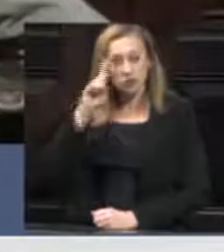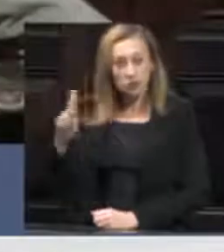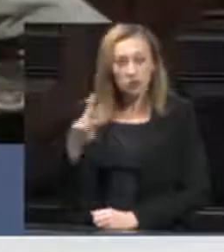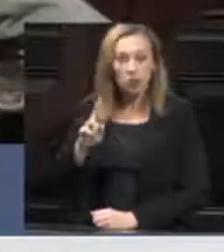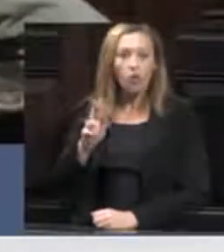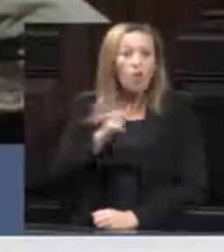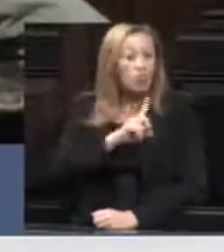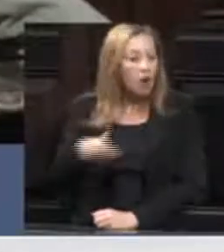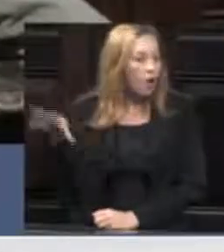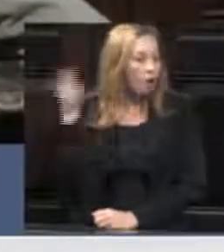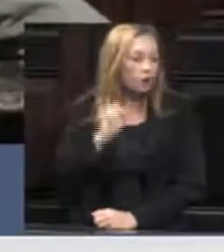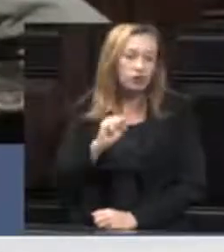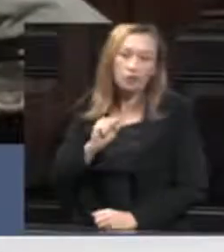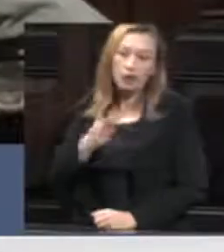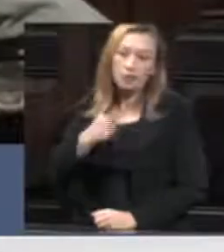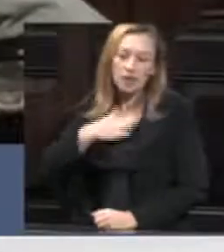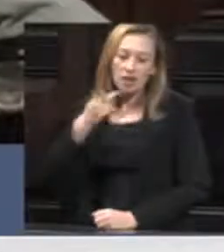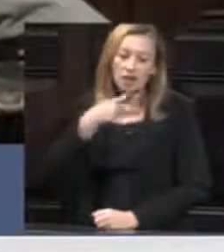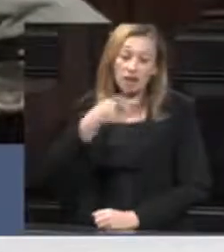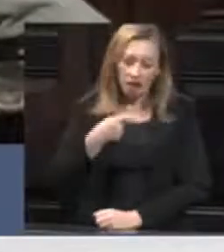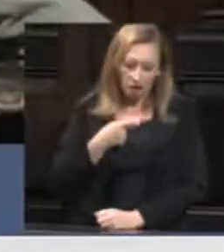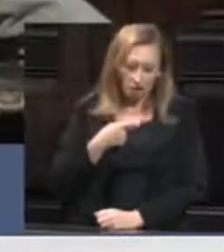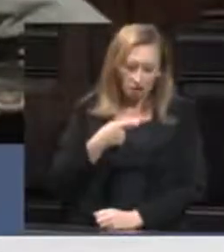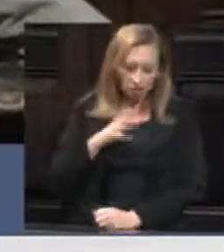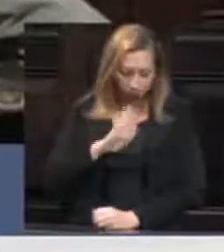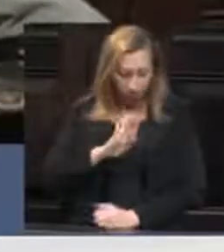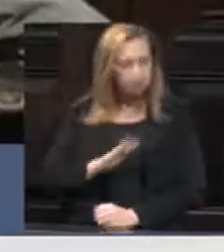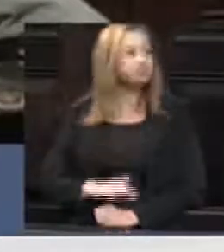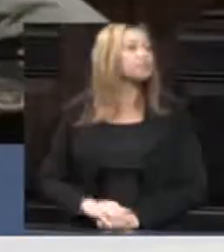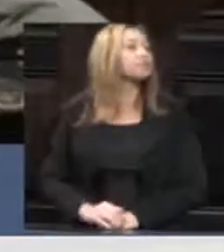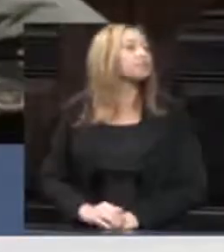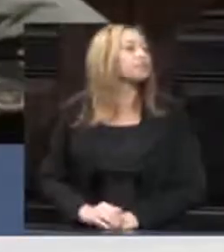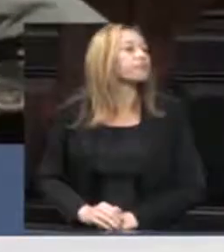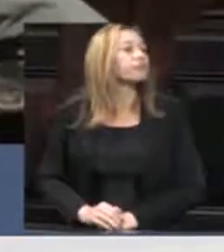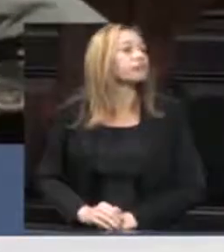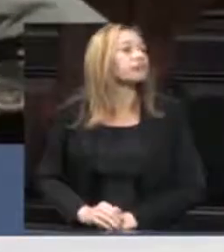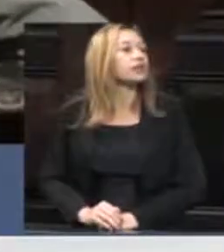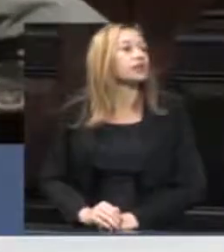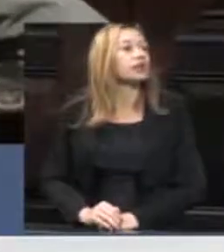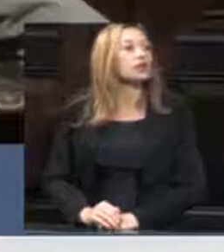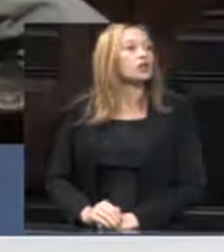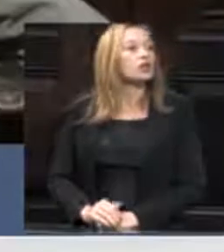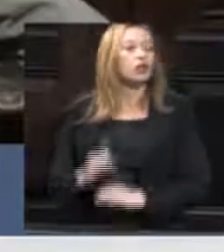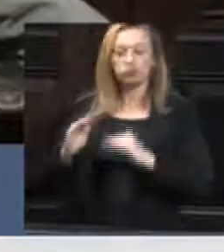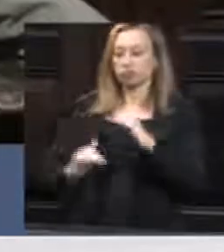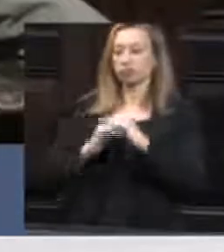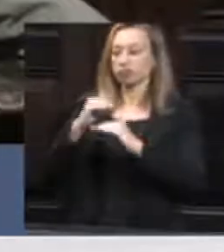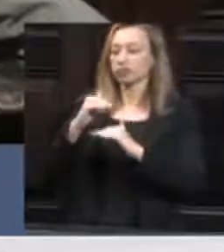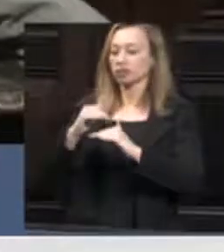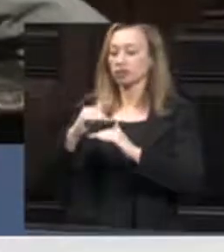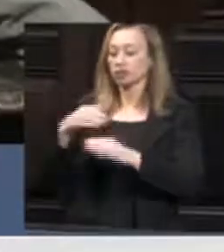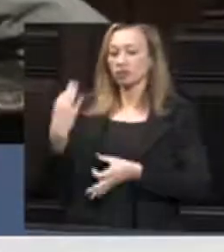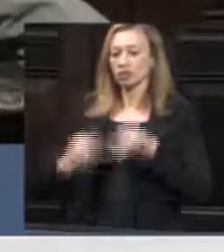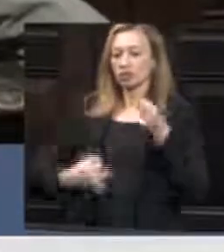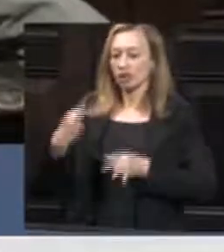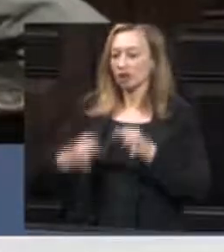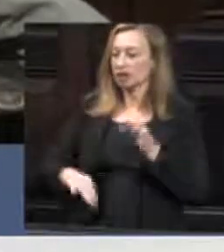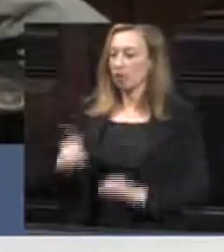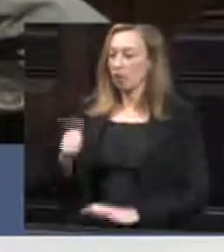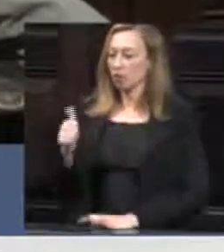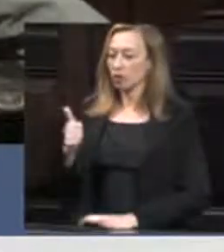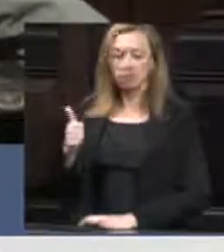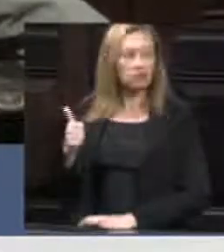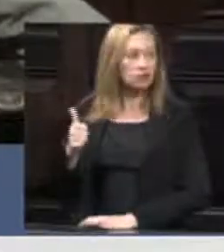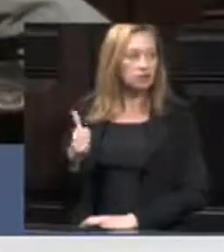minha fala desde o início. Eu comecei dizendo que o Supremo Tribunal Federal tem 11 membros